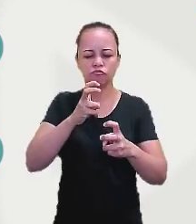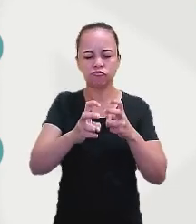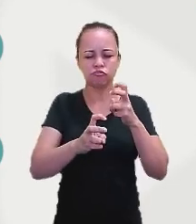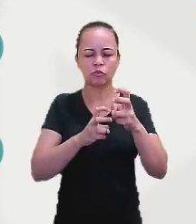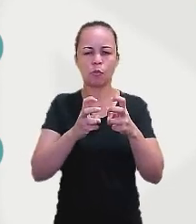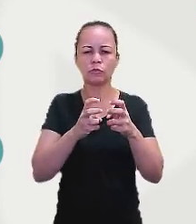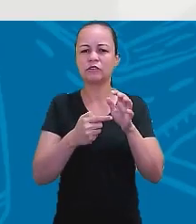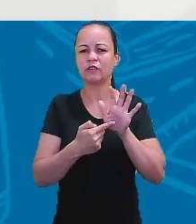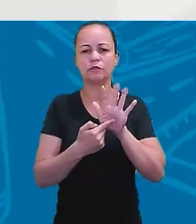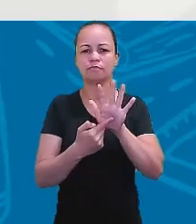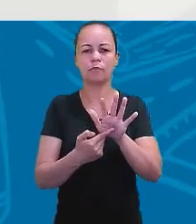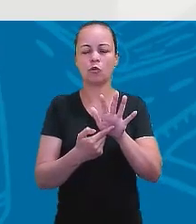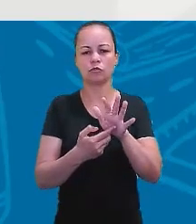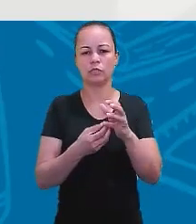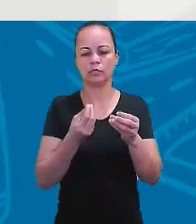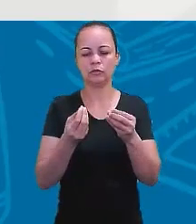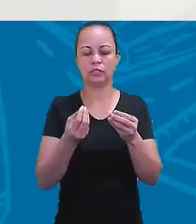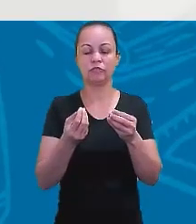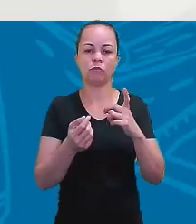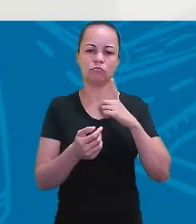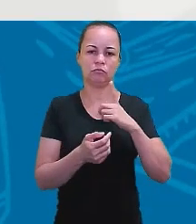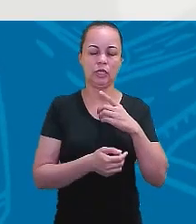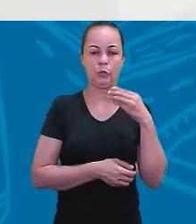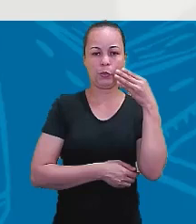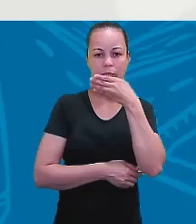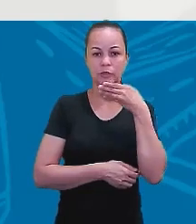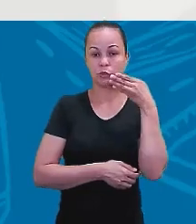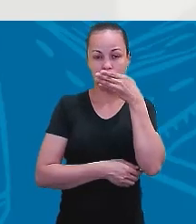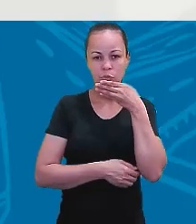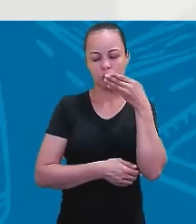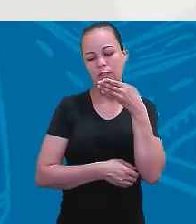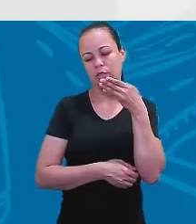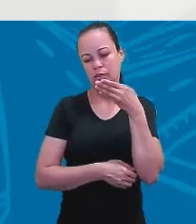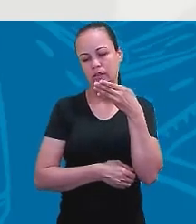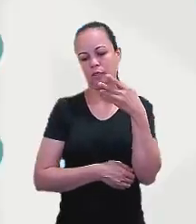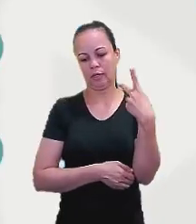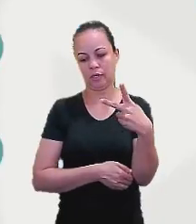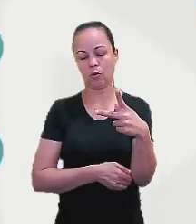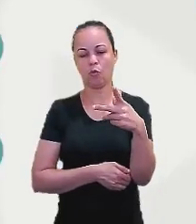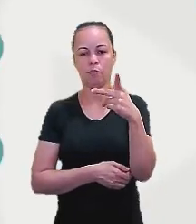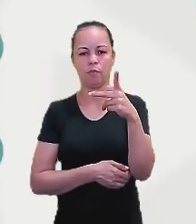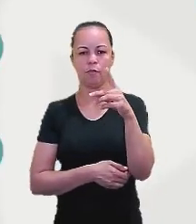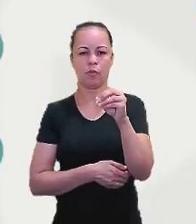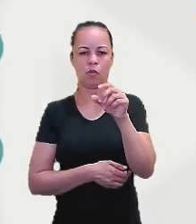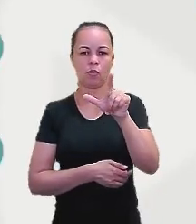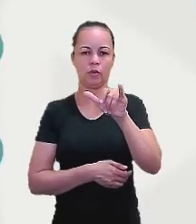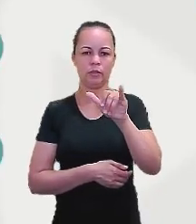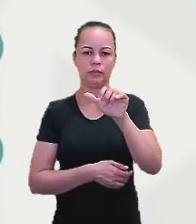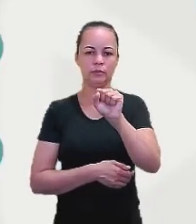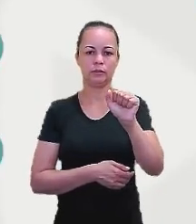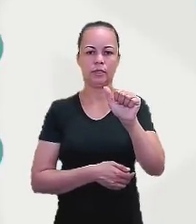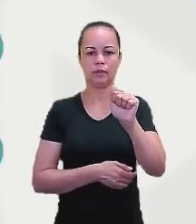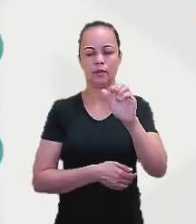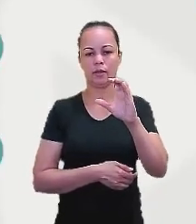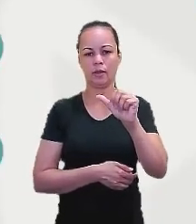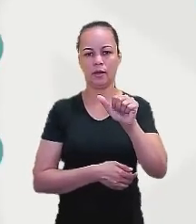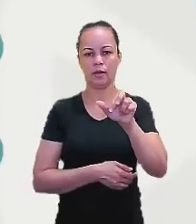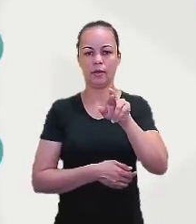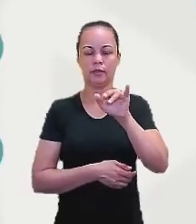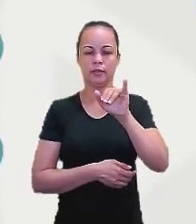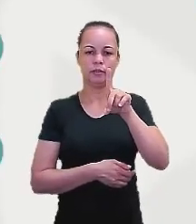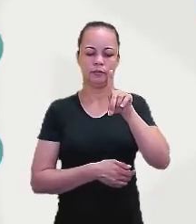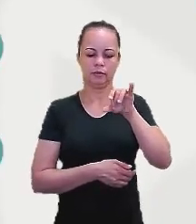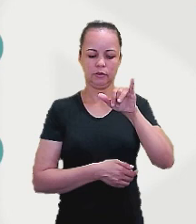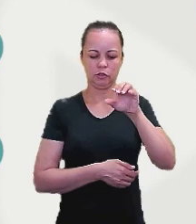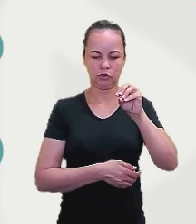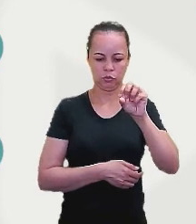esses vagões que vão formar açúcares gigantes, que são chamados de polissacarídeos. Também a gente vai ter aqueles que são de caráter estrutural e